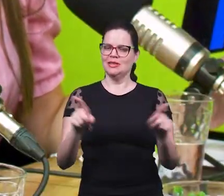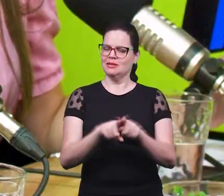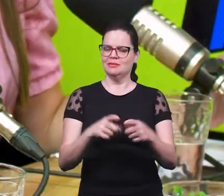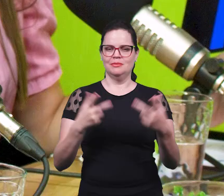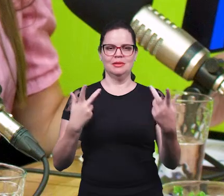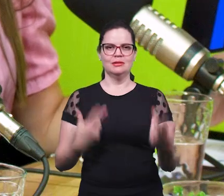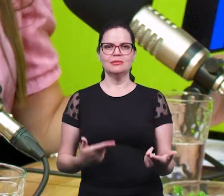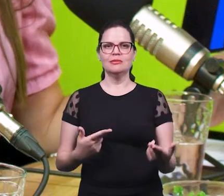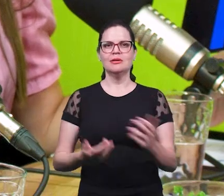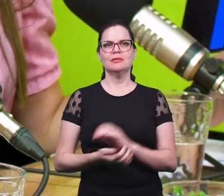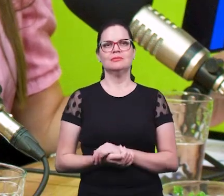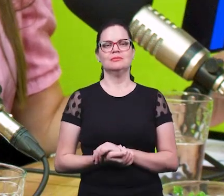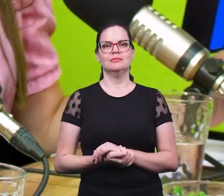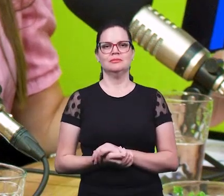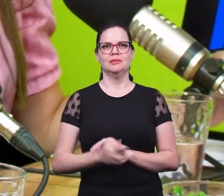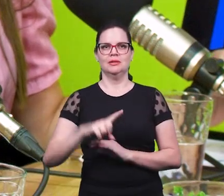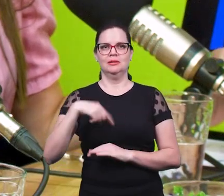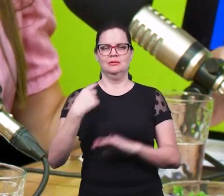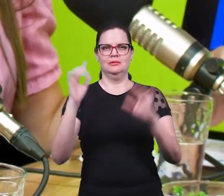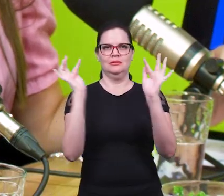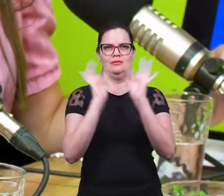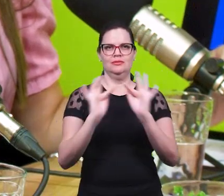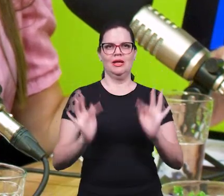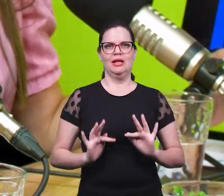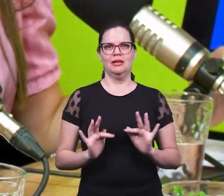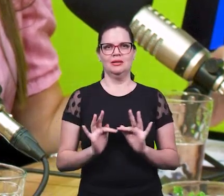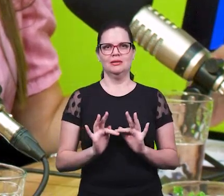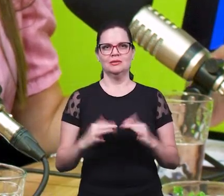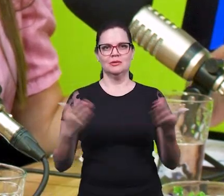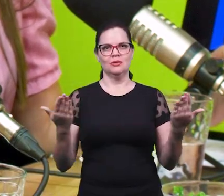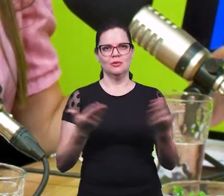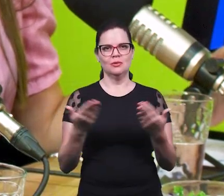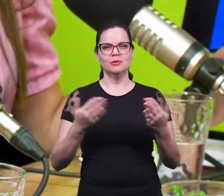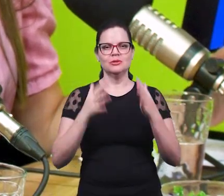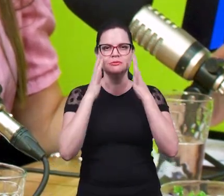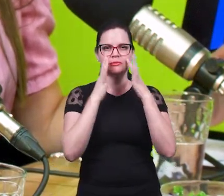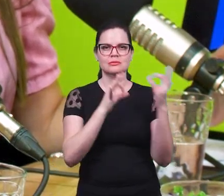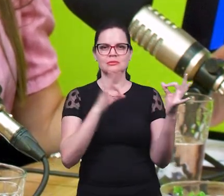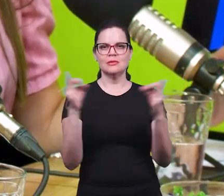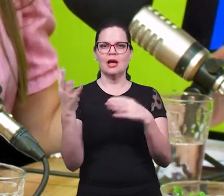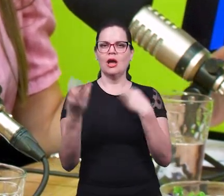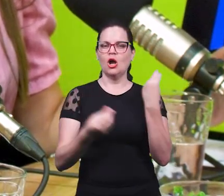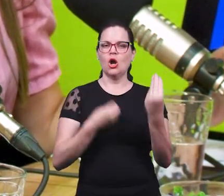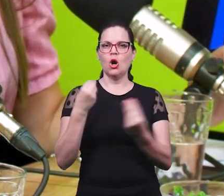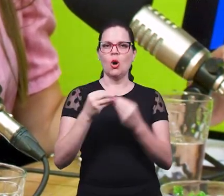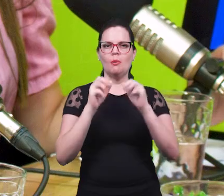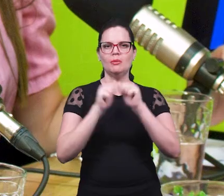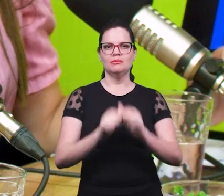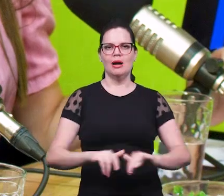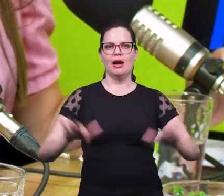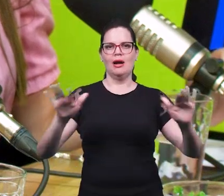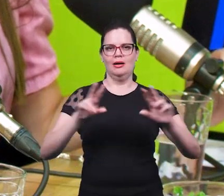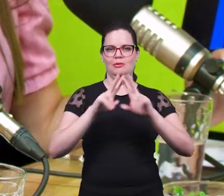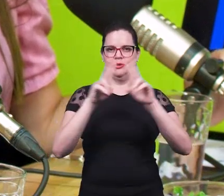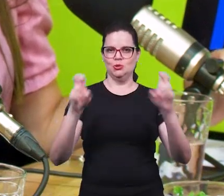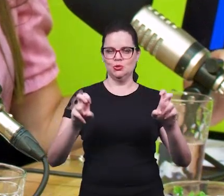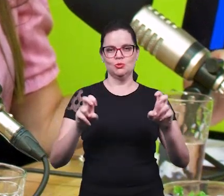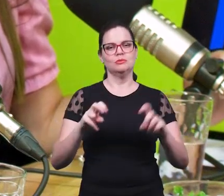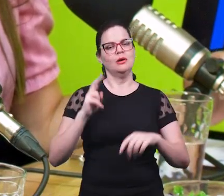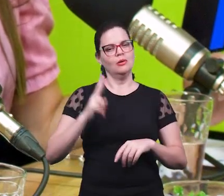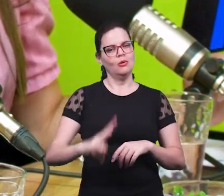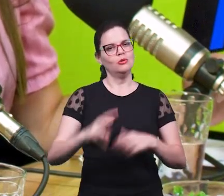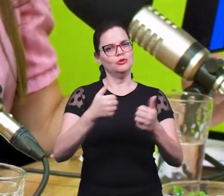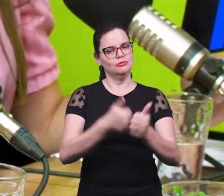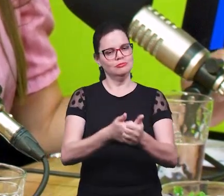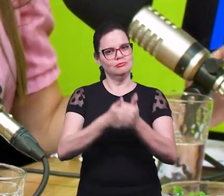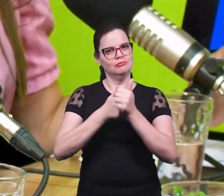assistindo. É muito feliz em ouvir a repercussão, ver a repercussão. Então, continue nos